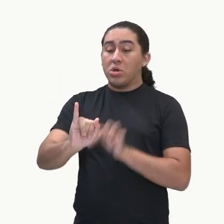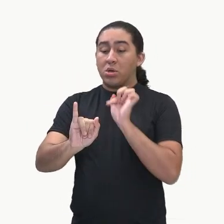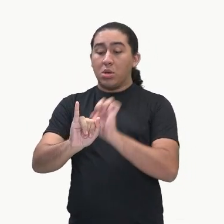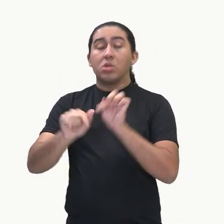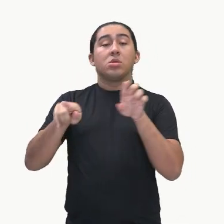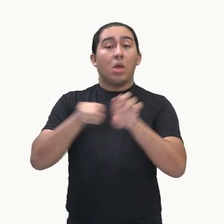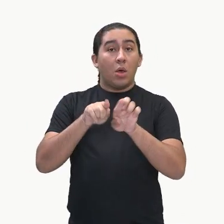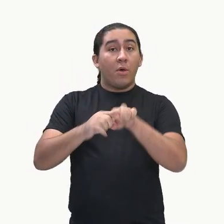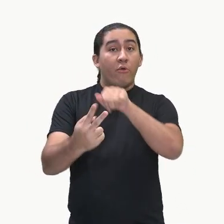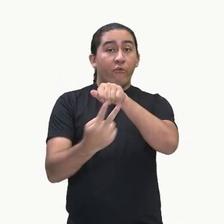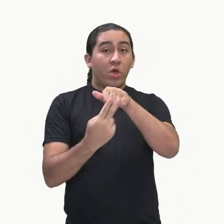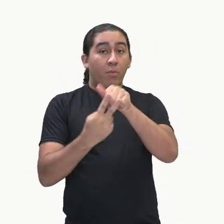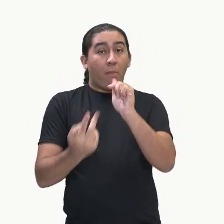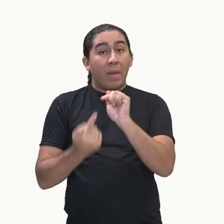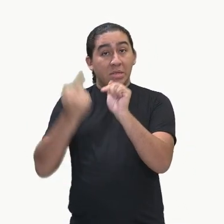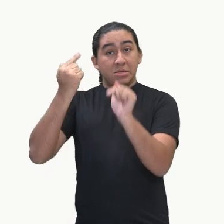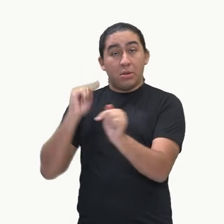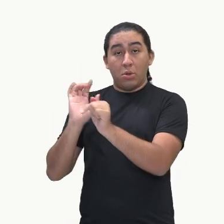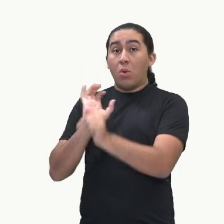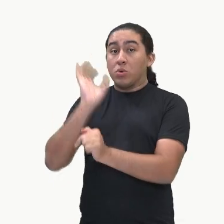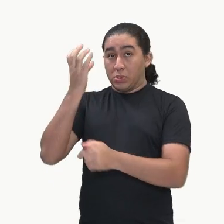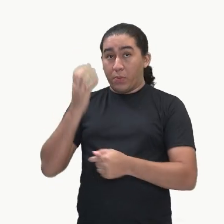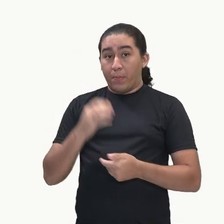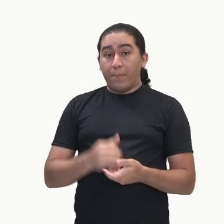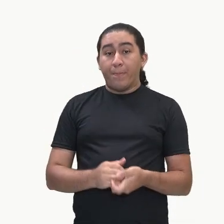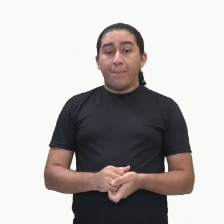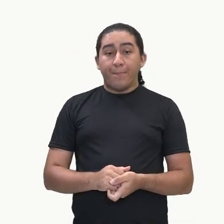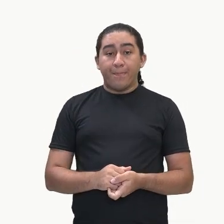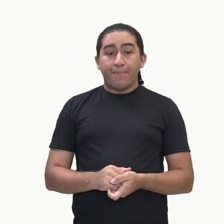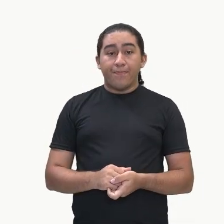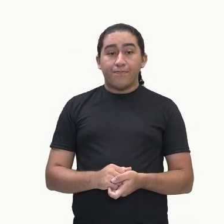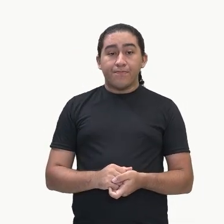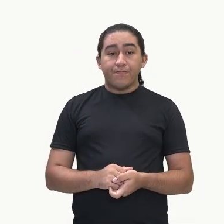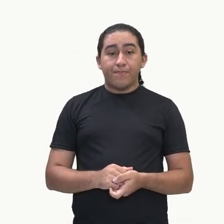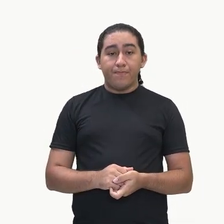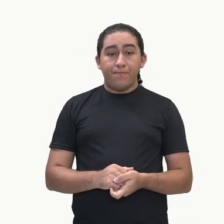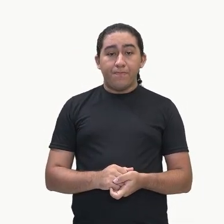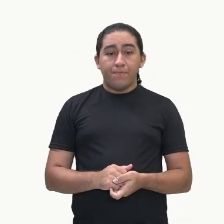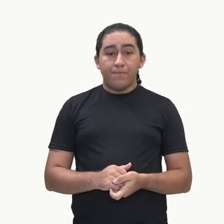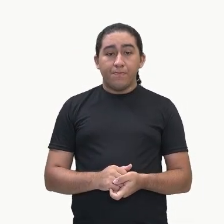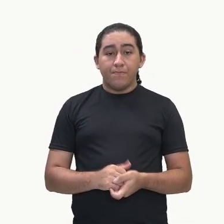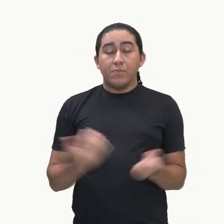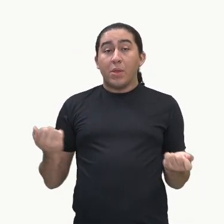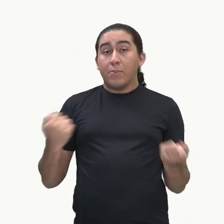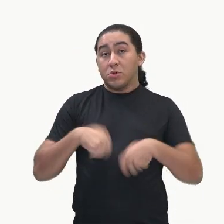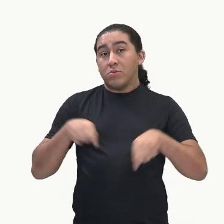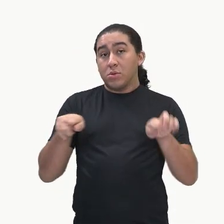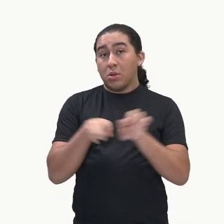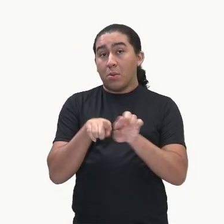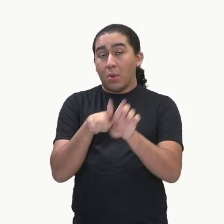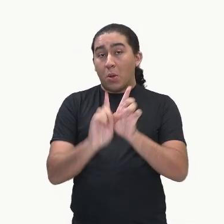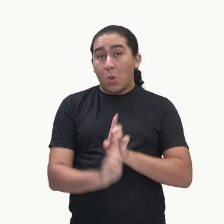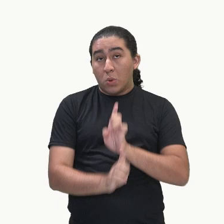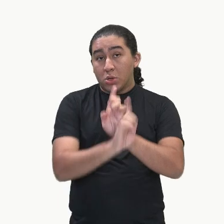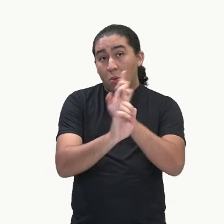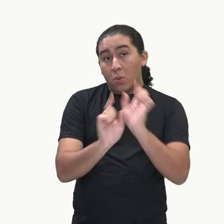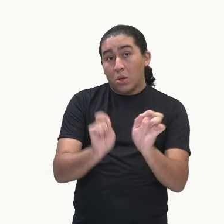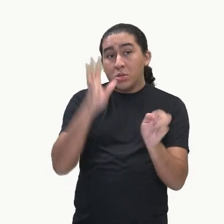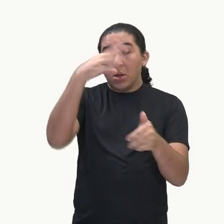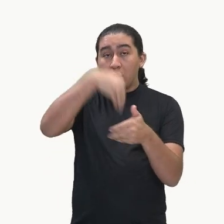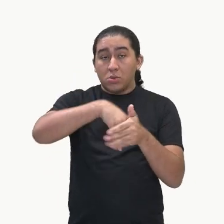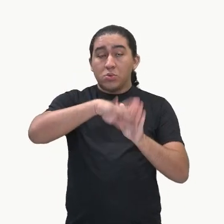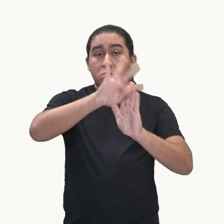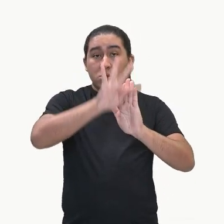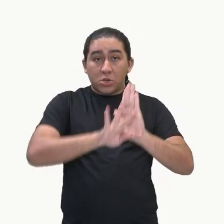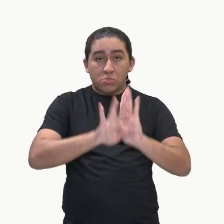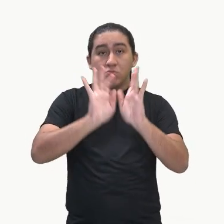também uma ação já passada. Então, nós podemos também identificar, dentro do